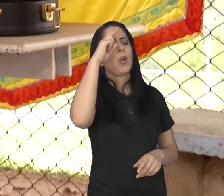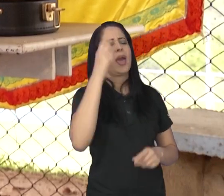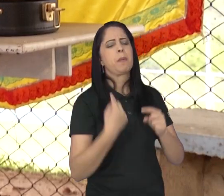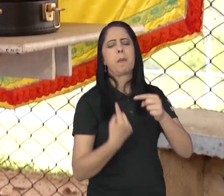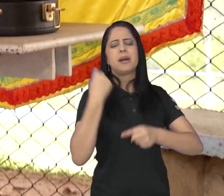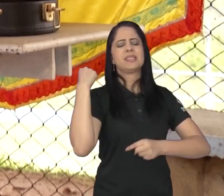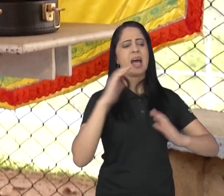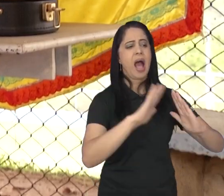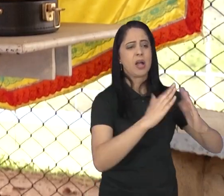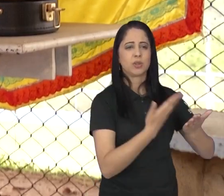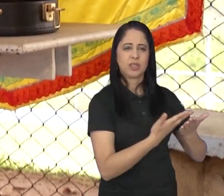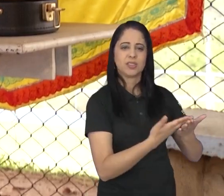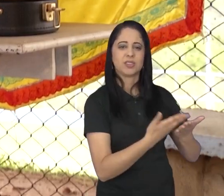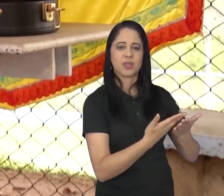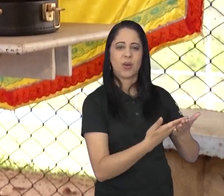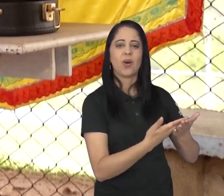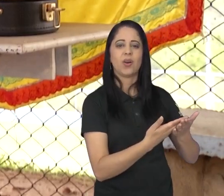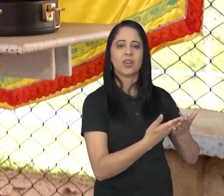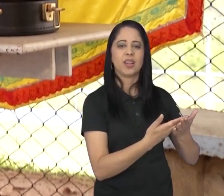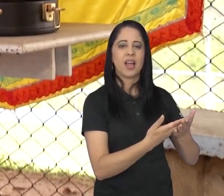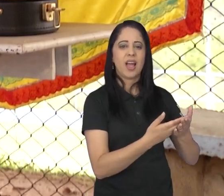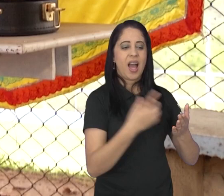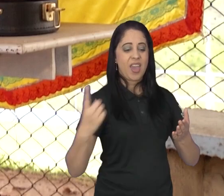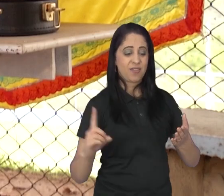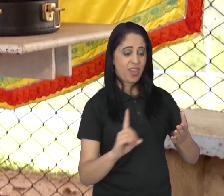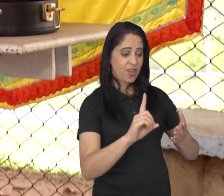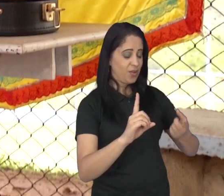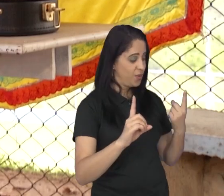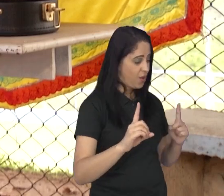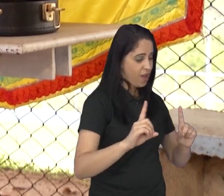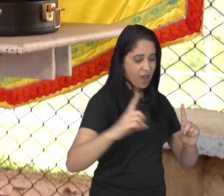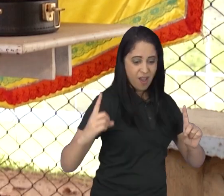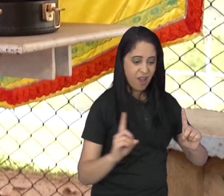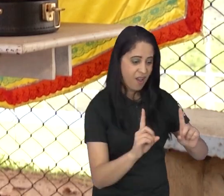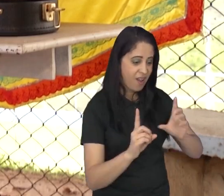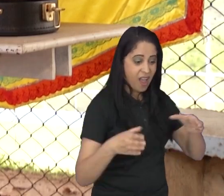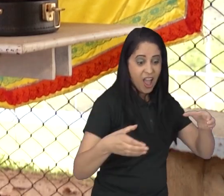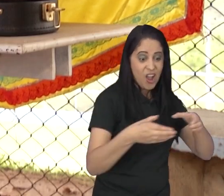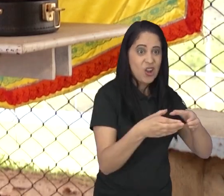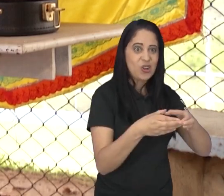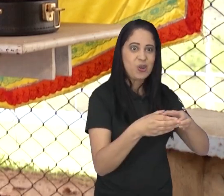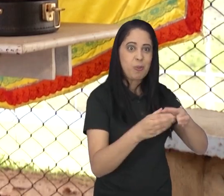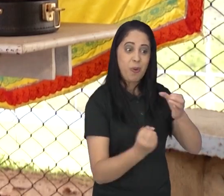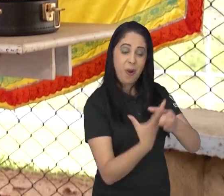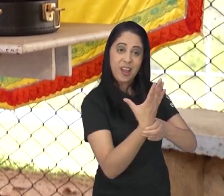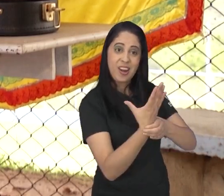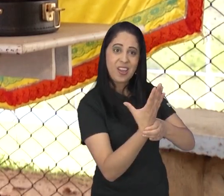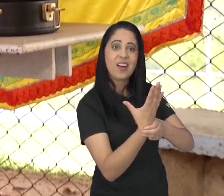estudava e o pessoal tocava, né? Juntamos um aqui, outro ali, formamos um grupo.